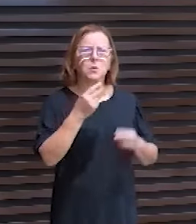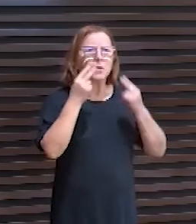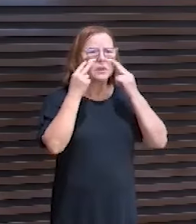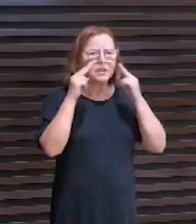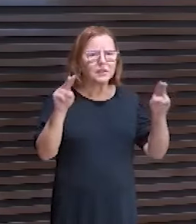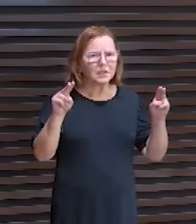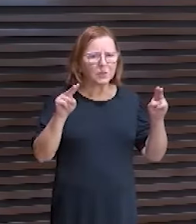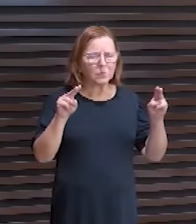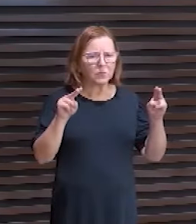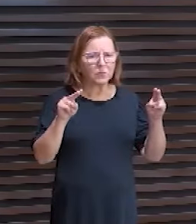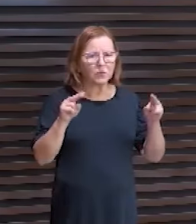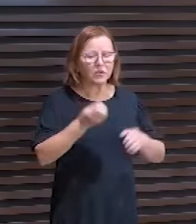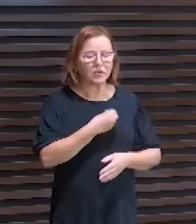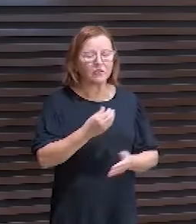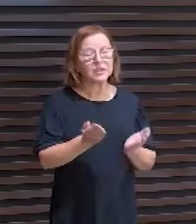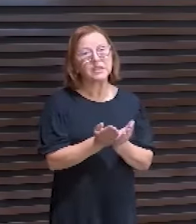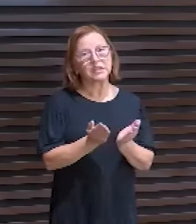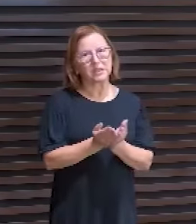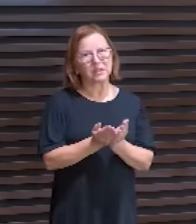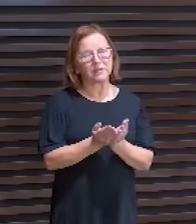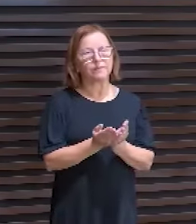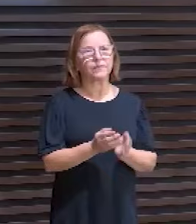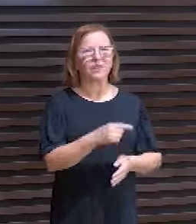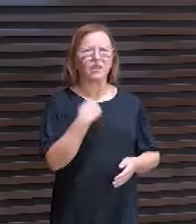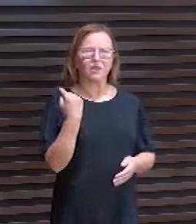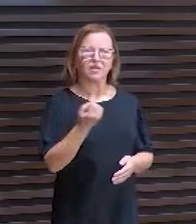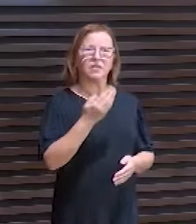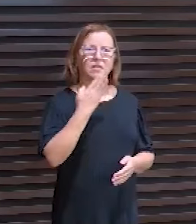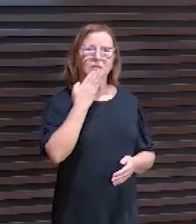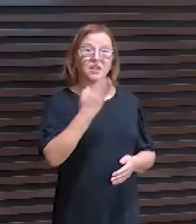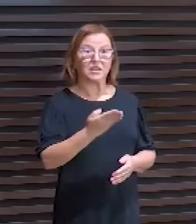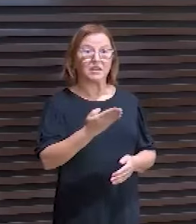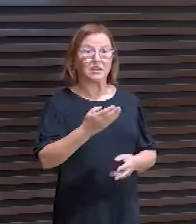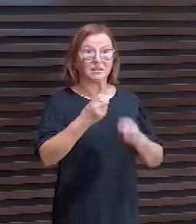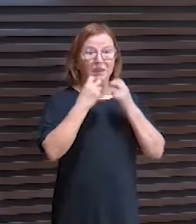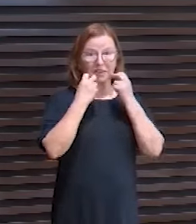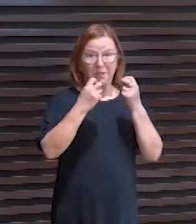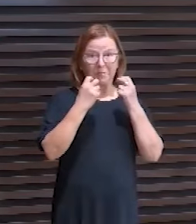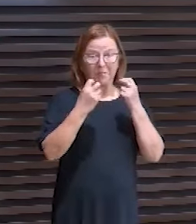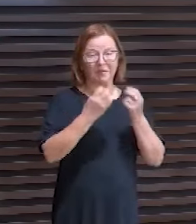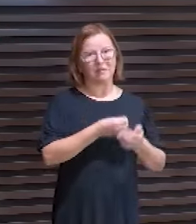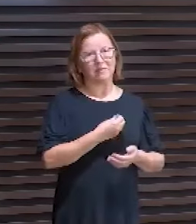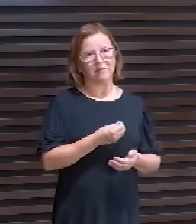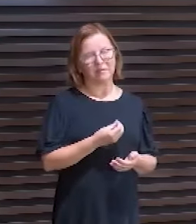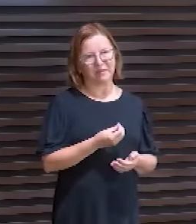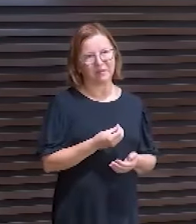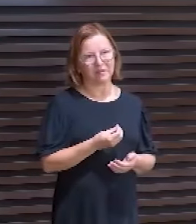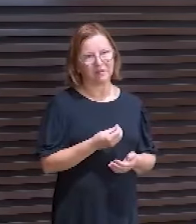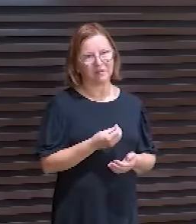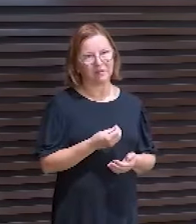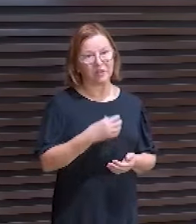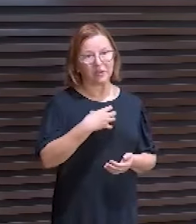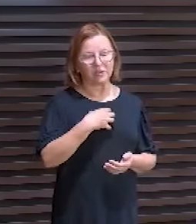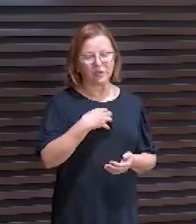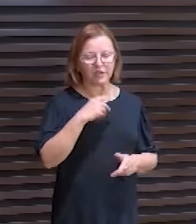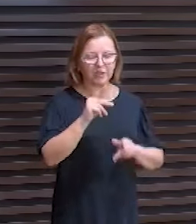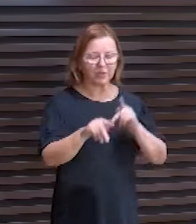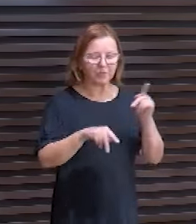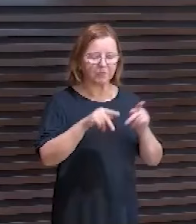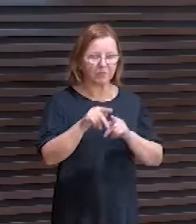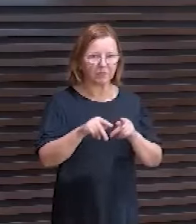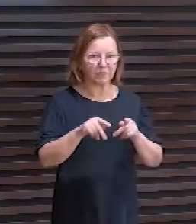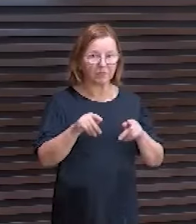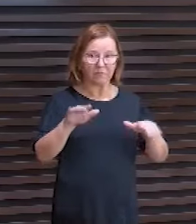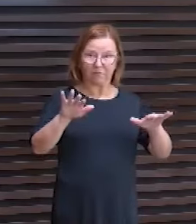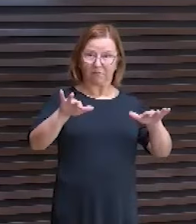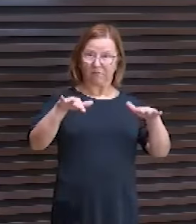Cristão nós estamos pedindo clamando e vivendo de forma que as pessoas estejam olhando